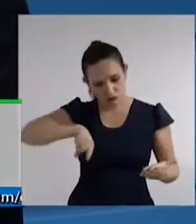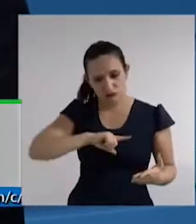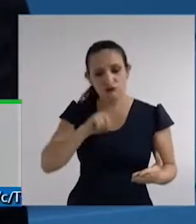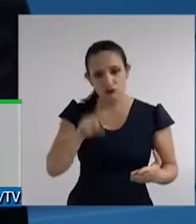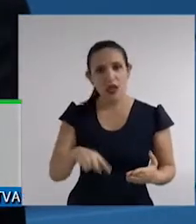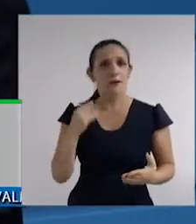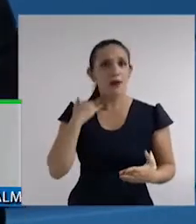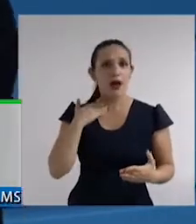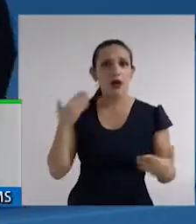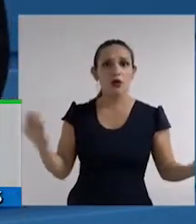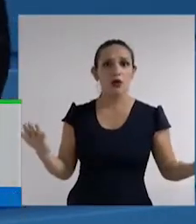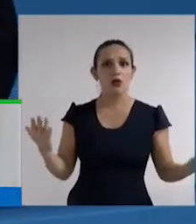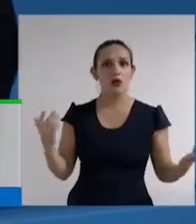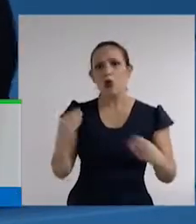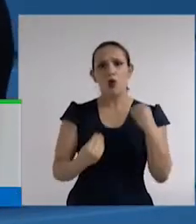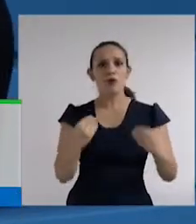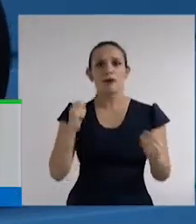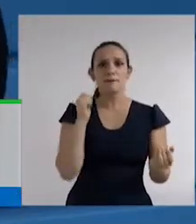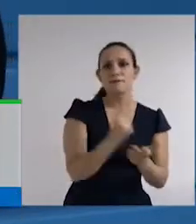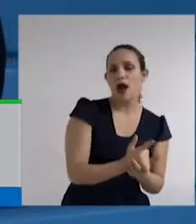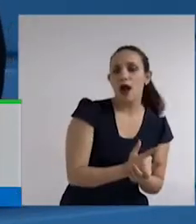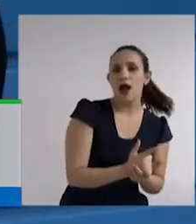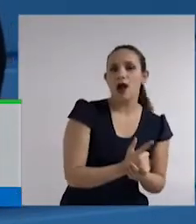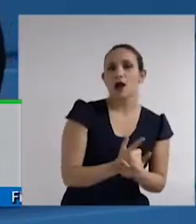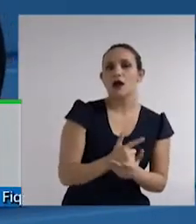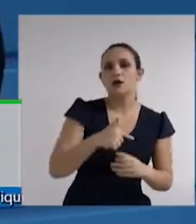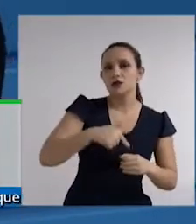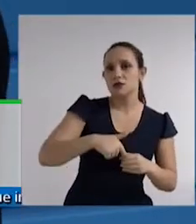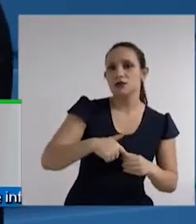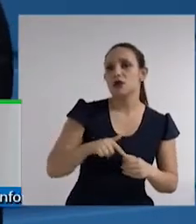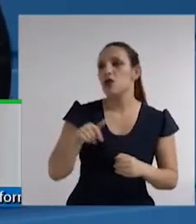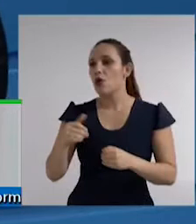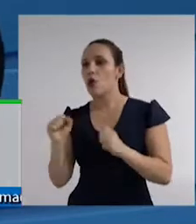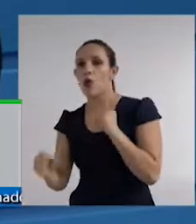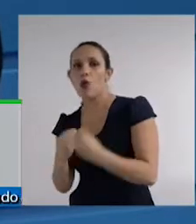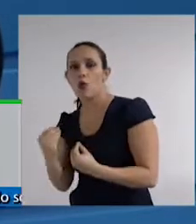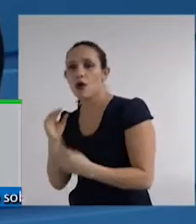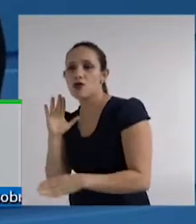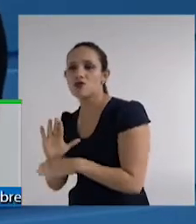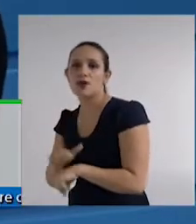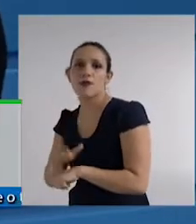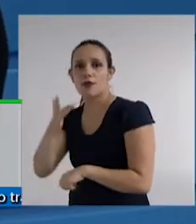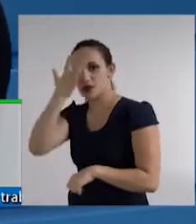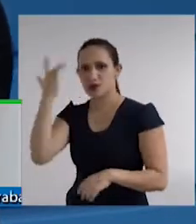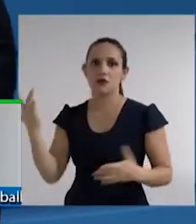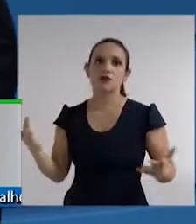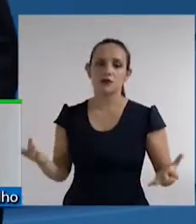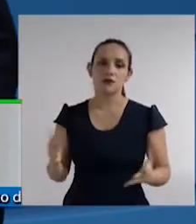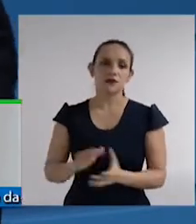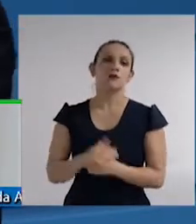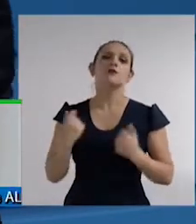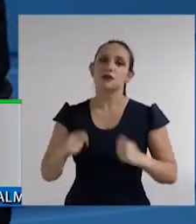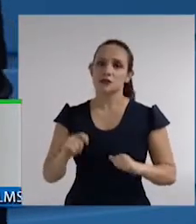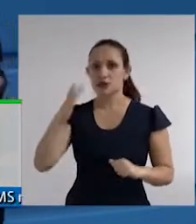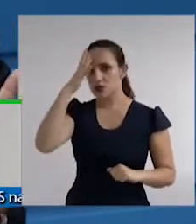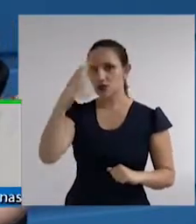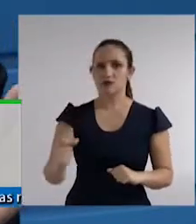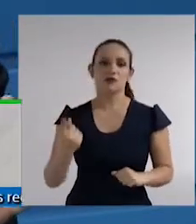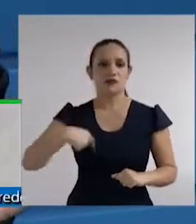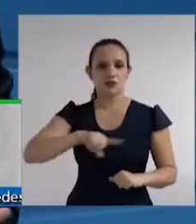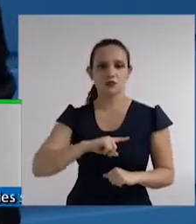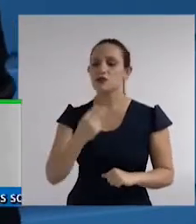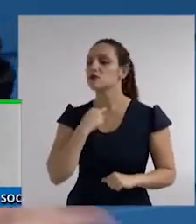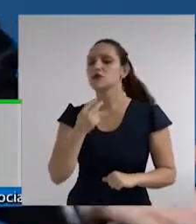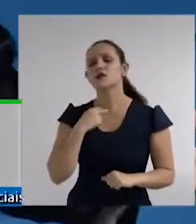o tesouro. É nós que fazemos a contribuição para que tenha recurso, é preciso que haja ação. Nós não podemos